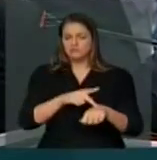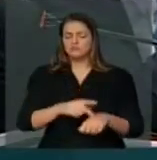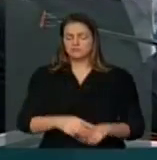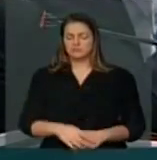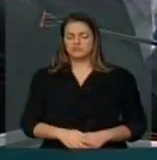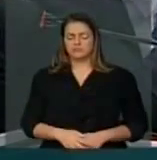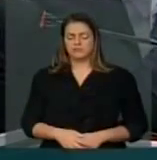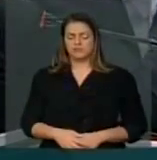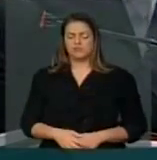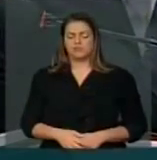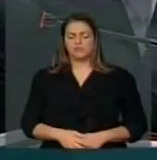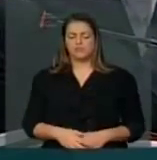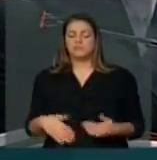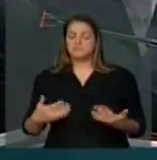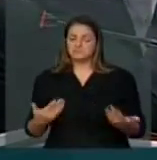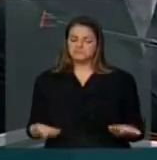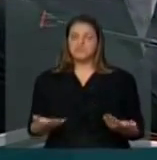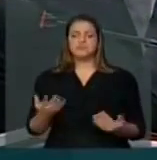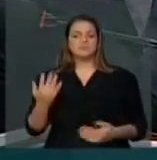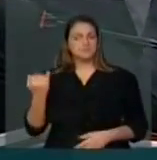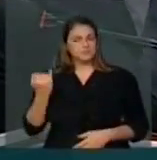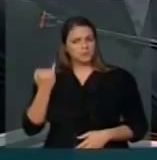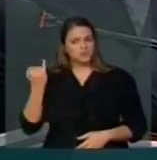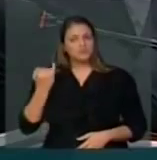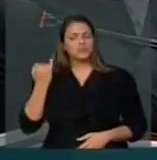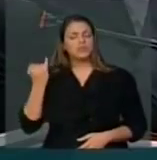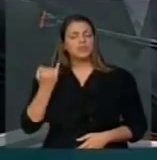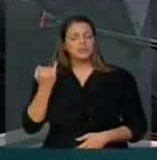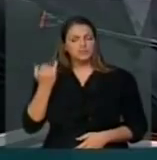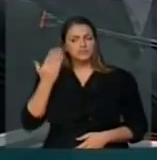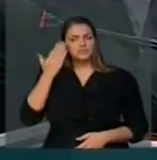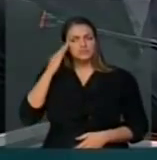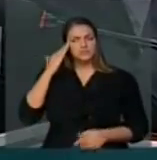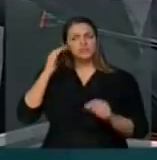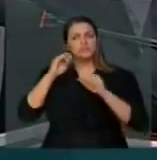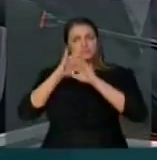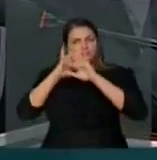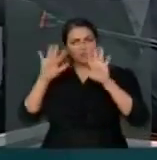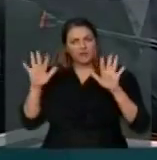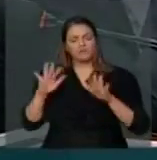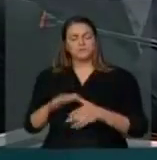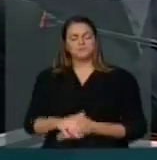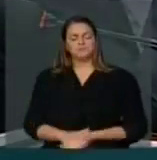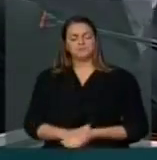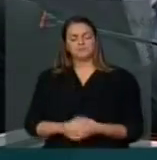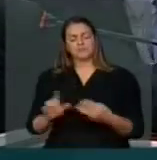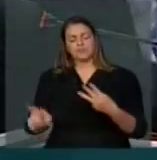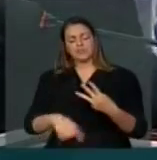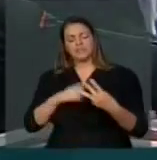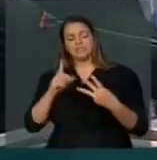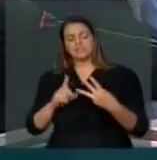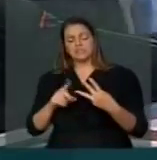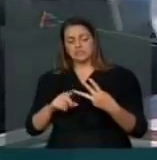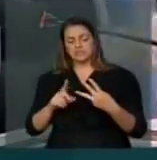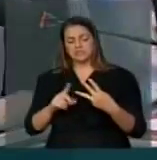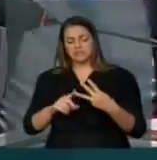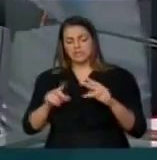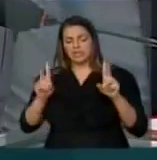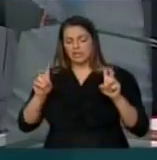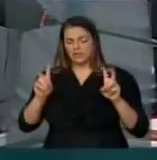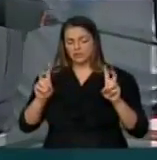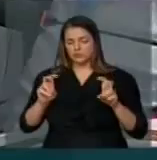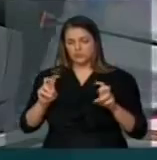internacionalmente. Portanto, eu acho que é muito importante. E o meu questionamento é nesse terceiro aspecto,